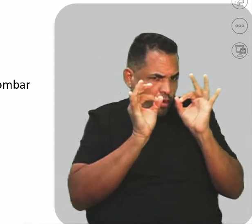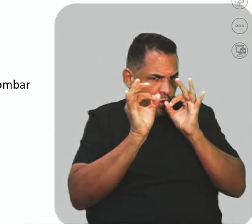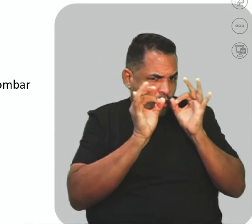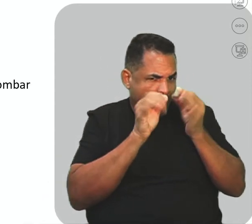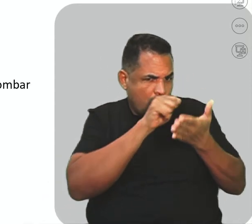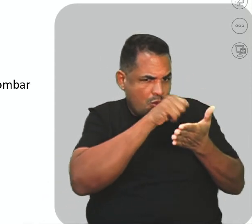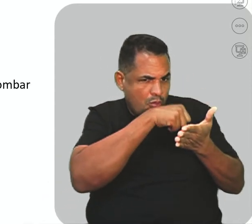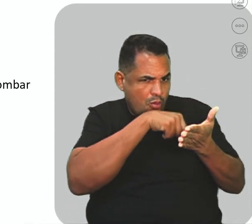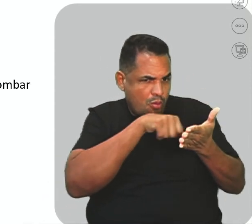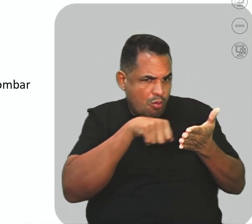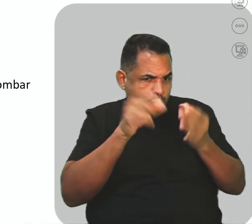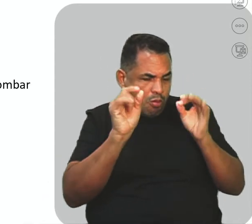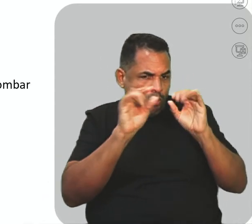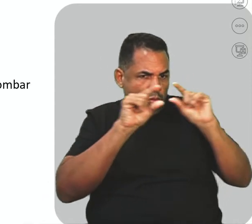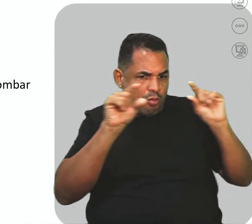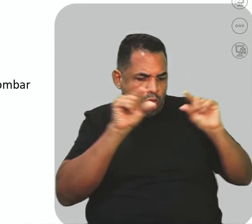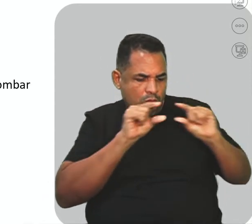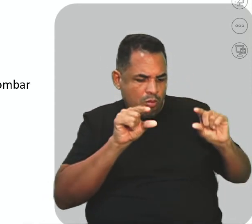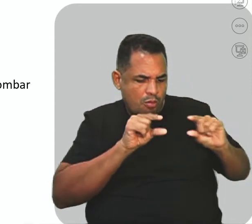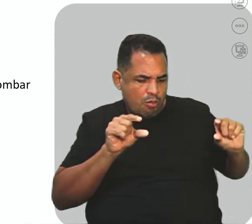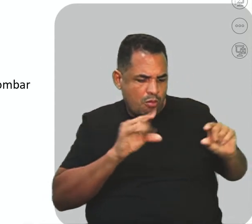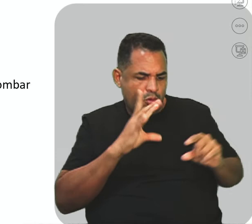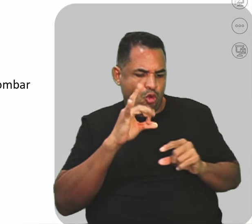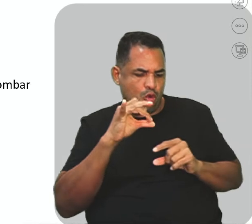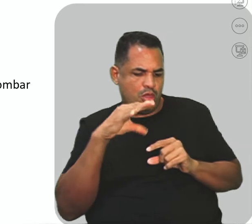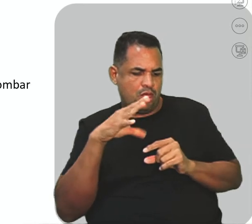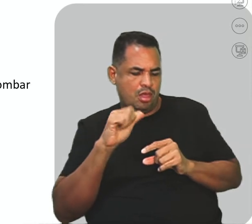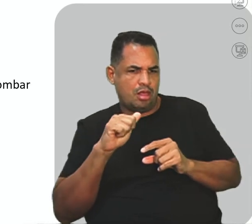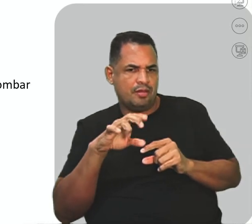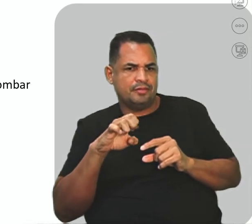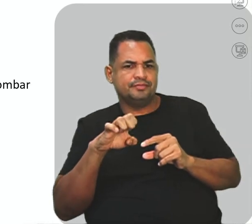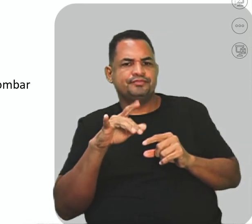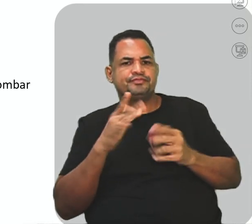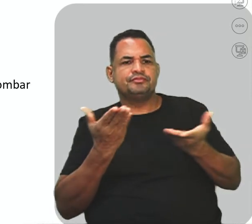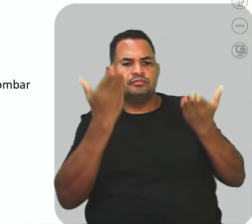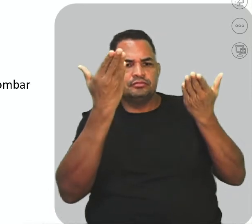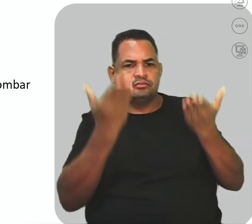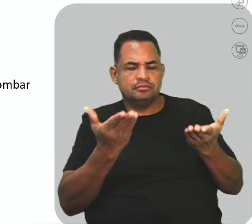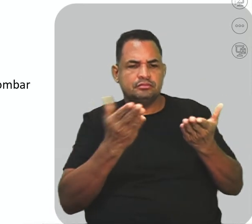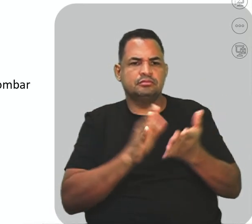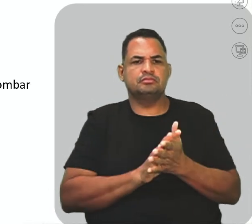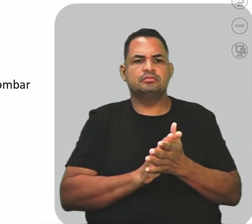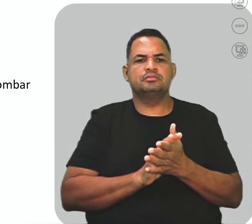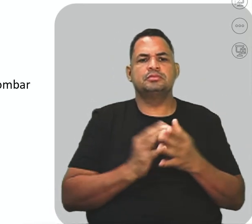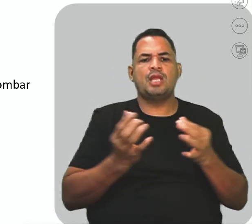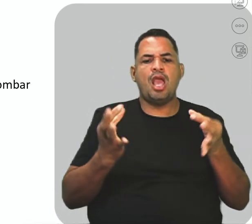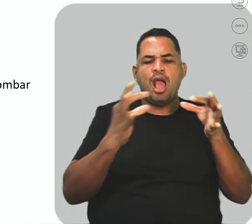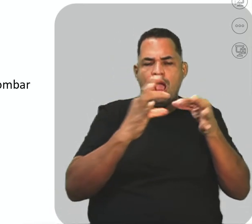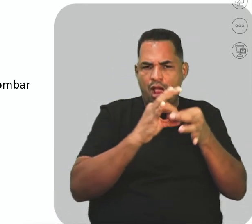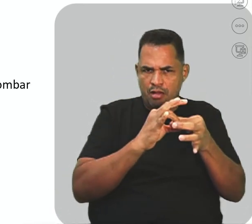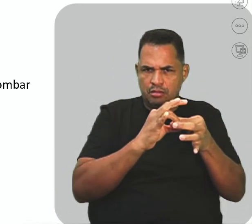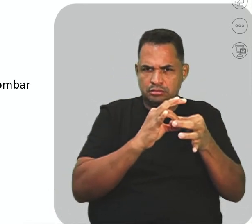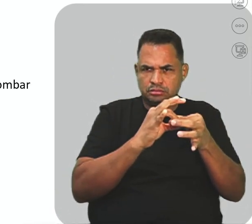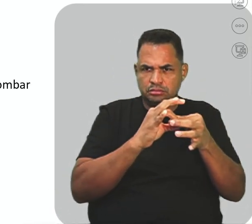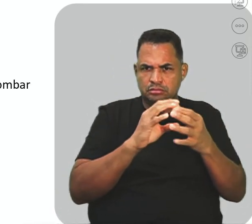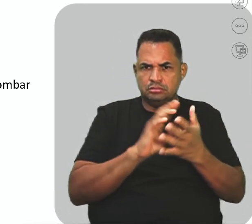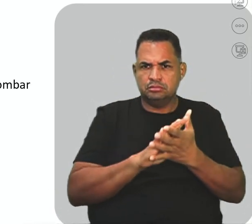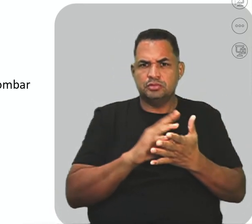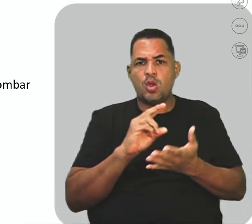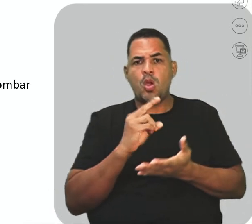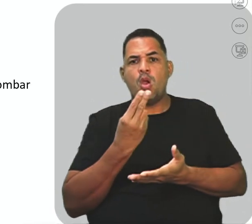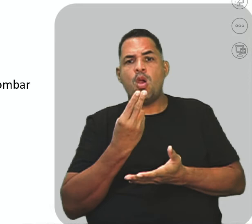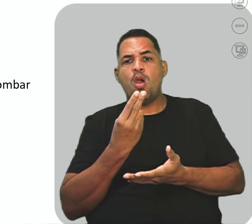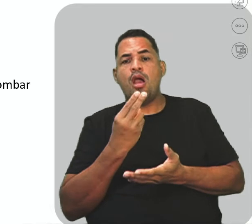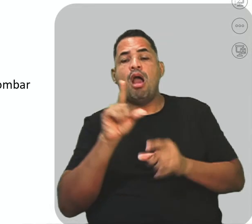orações coordenativas, né? E, nesse caso, as conjunções alternativas e